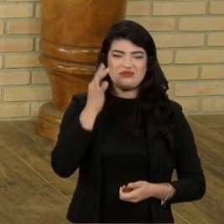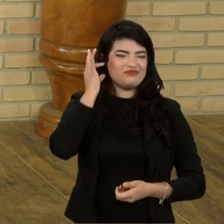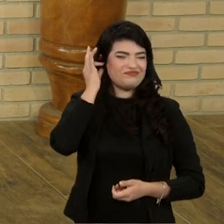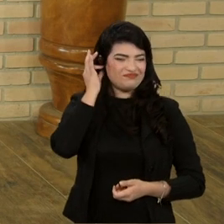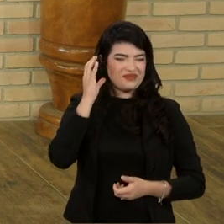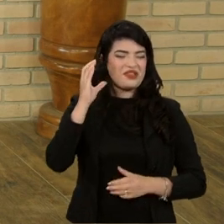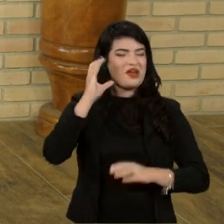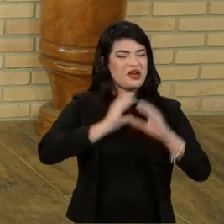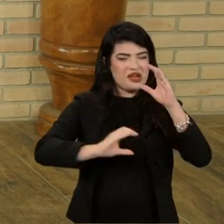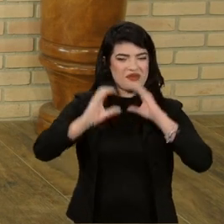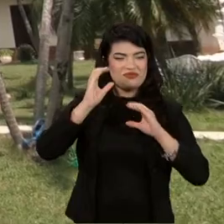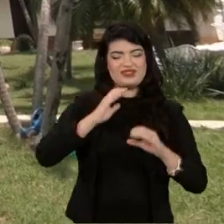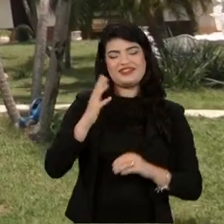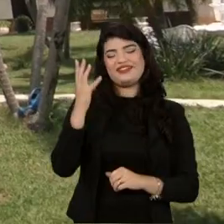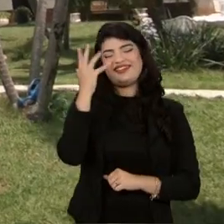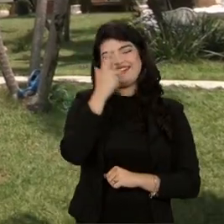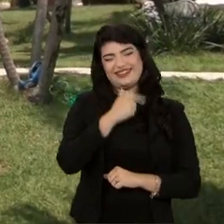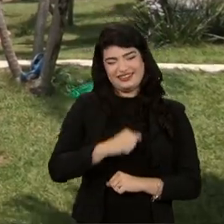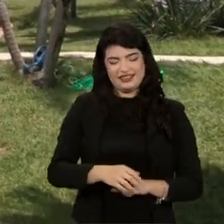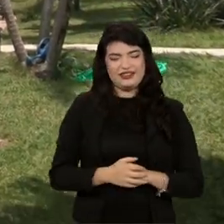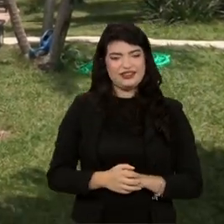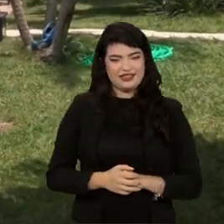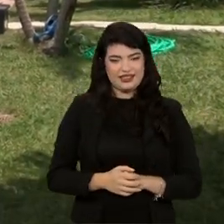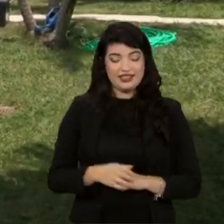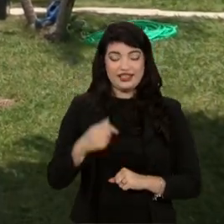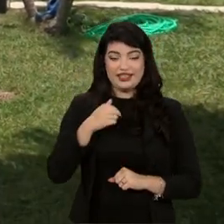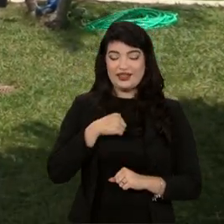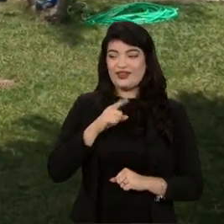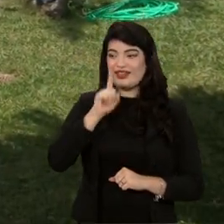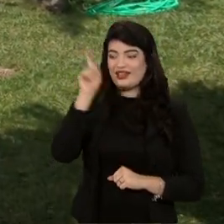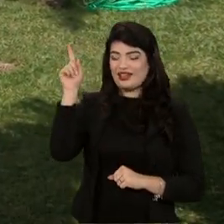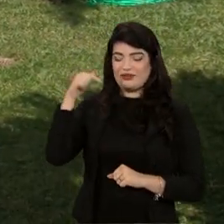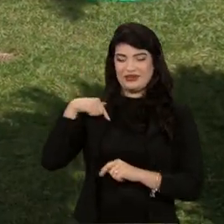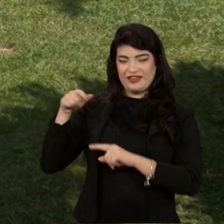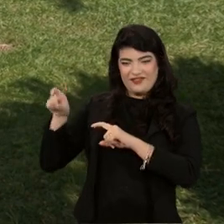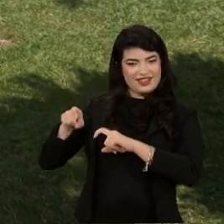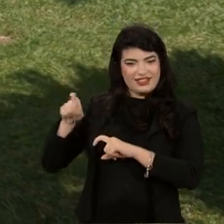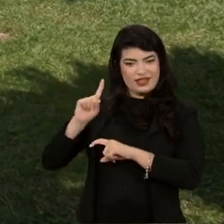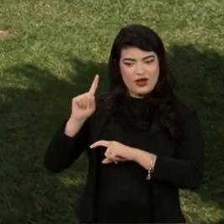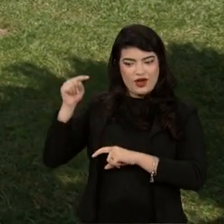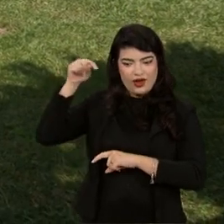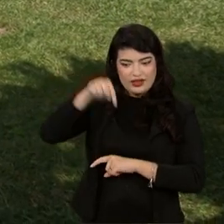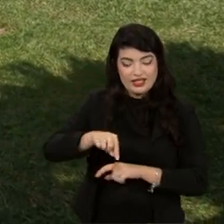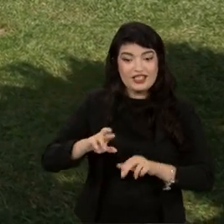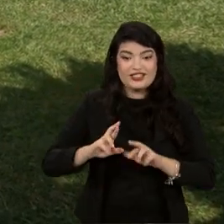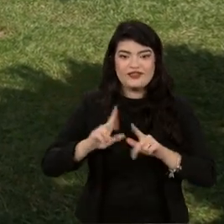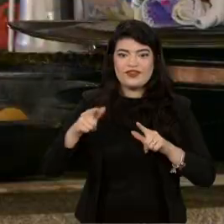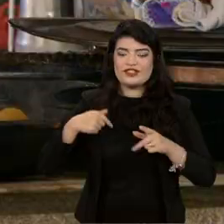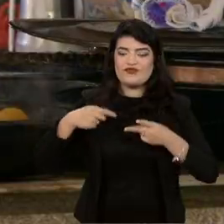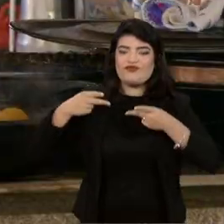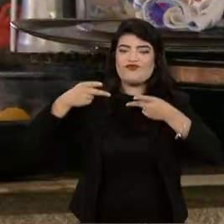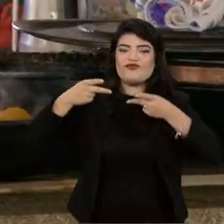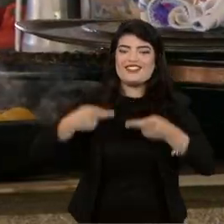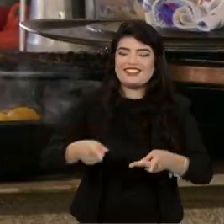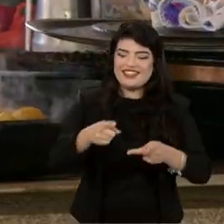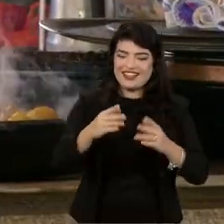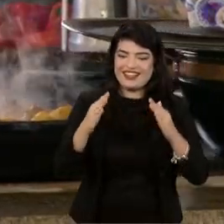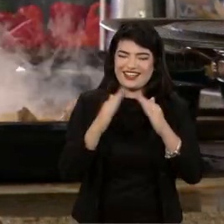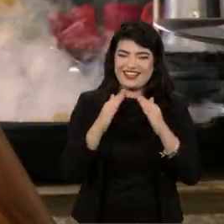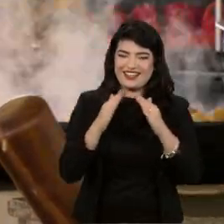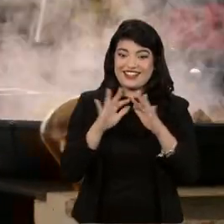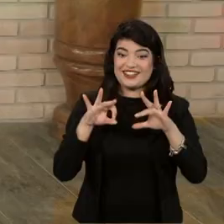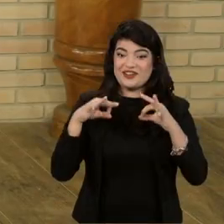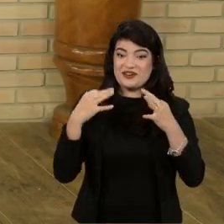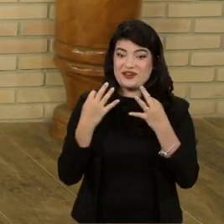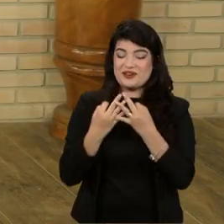demais. Ei, meu agrão bonito. Eu não tô lá na minha cozinha de fazenda, tô numa visitinha de compadre aqui na casa da